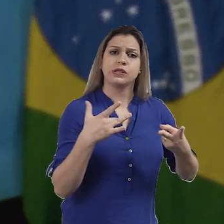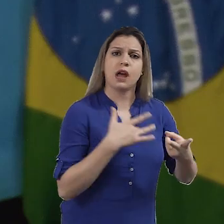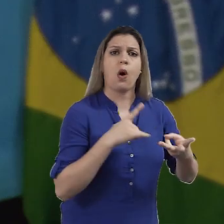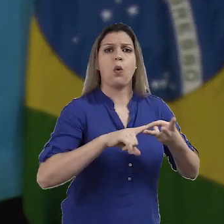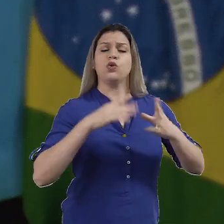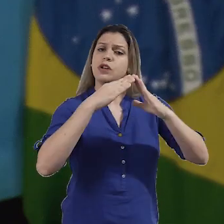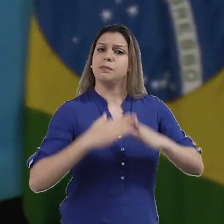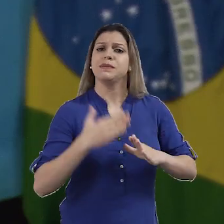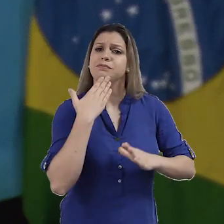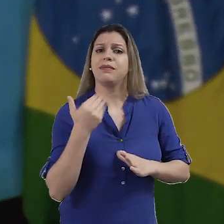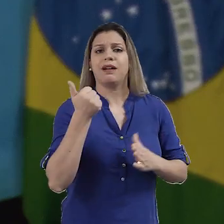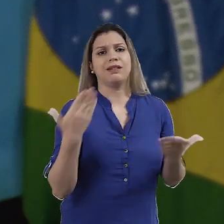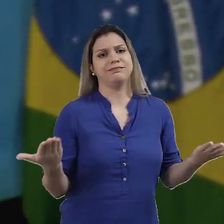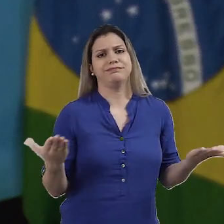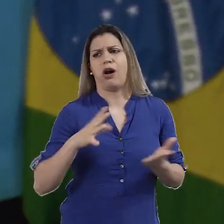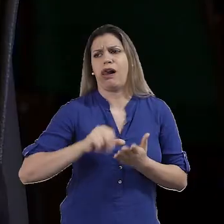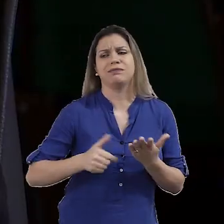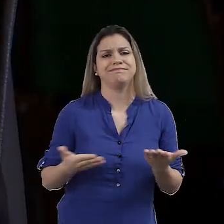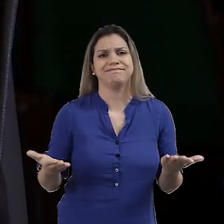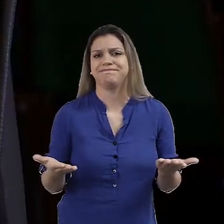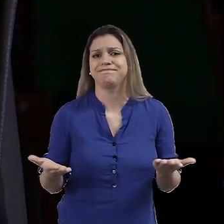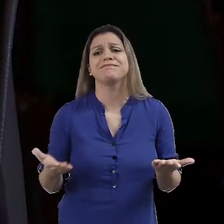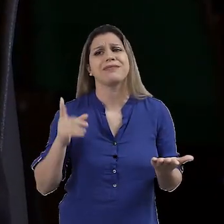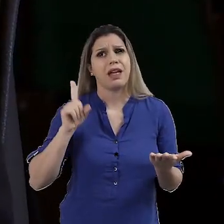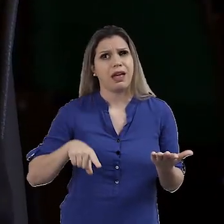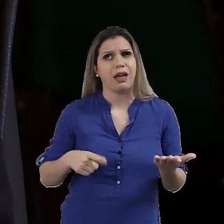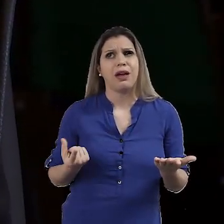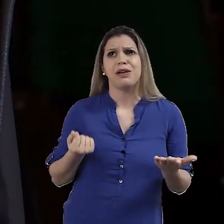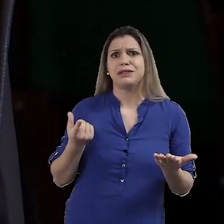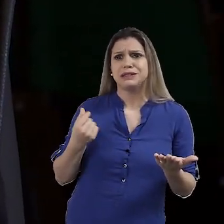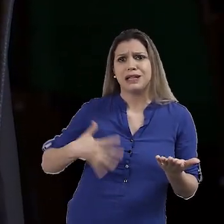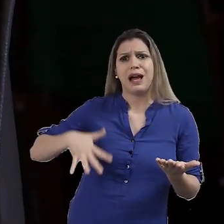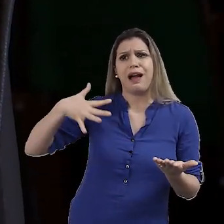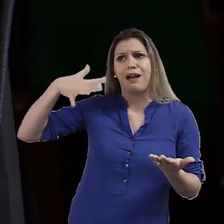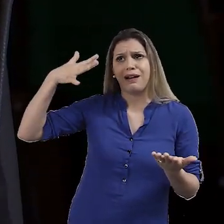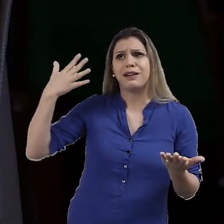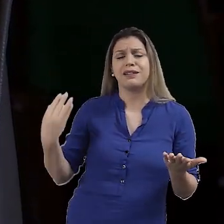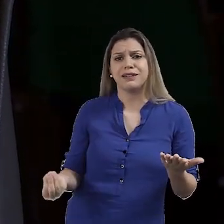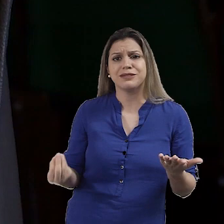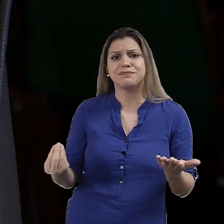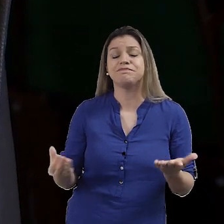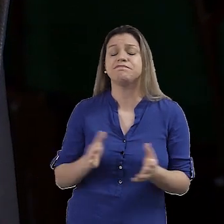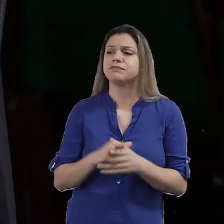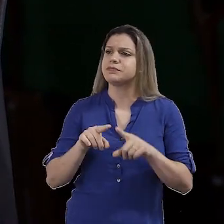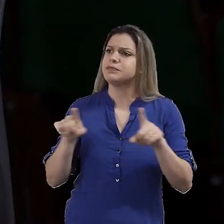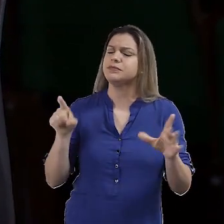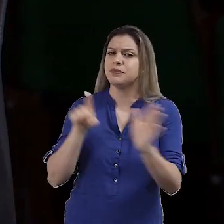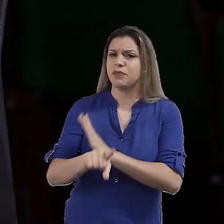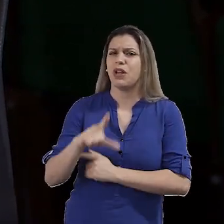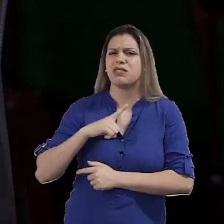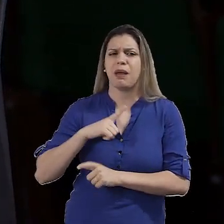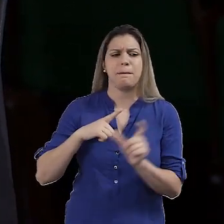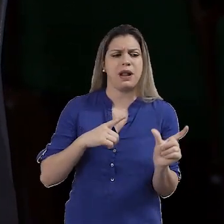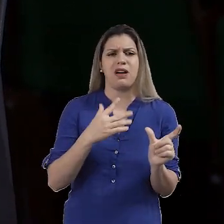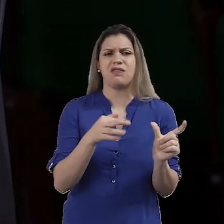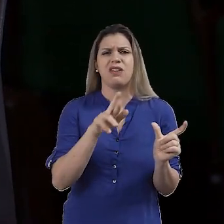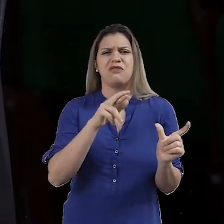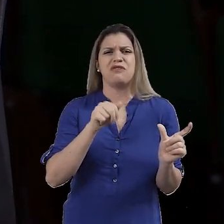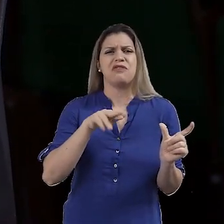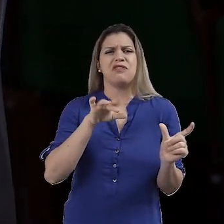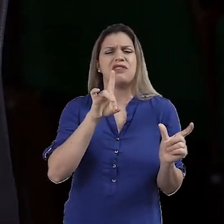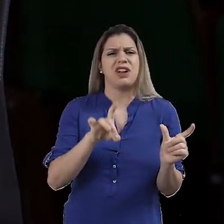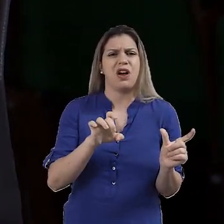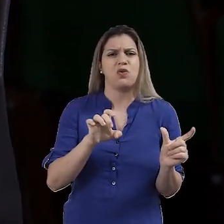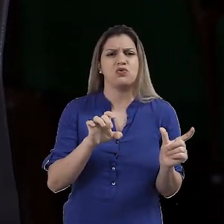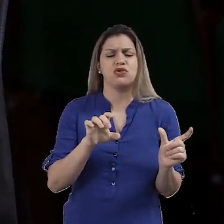outros problemas, necessidades que nós sabemos. Né? É um valor muito significativo, na verdade, um valor muito alto. Mas, Graziela, existe uma diferença entre fraude e